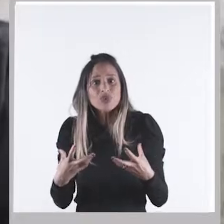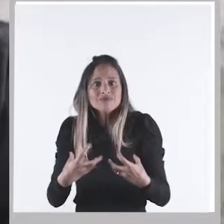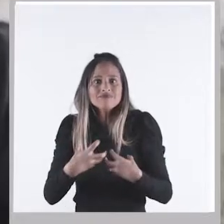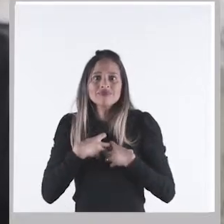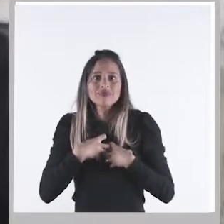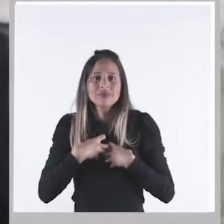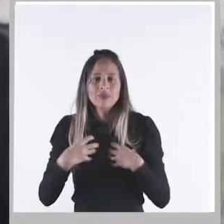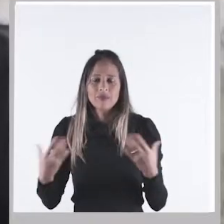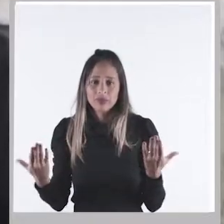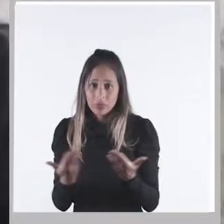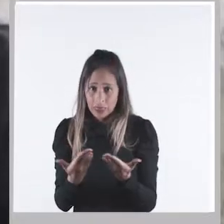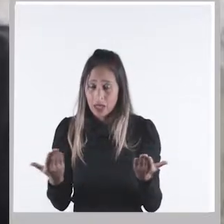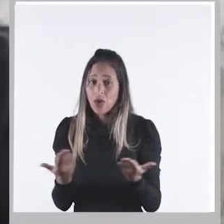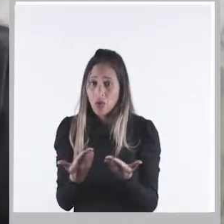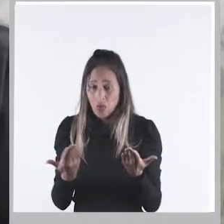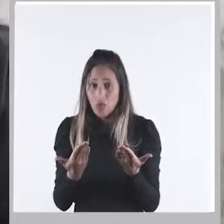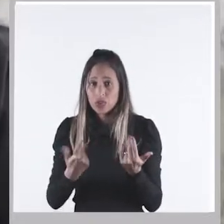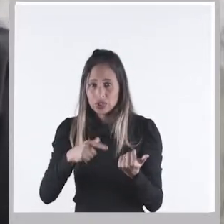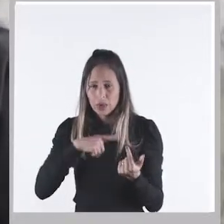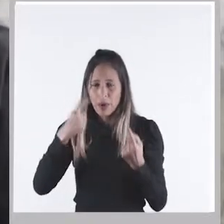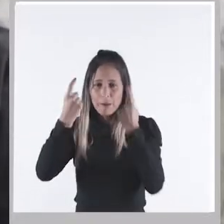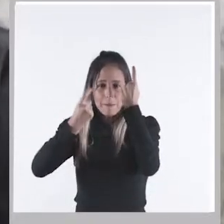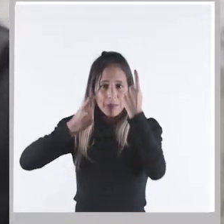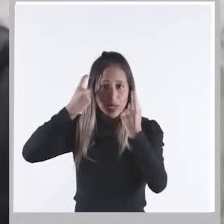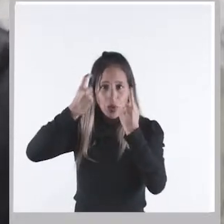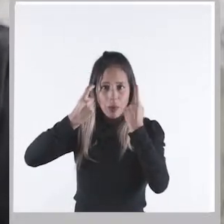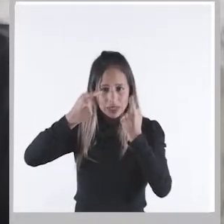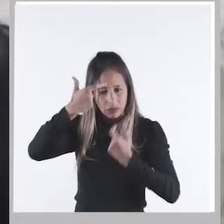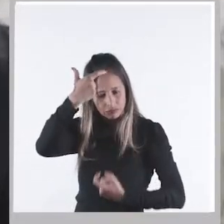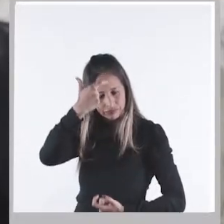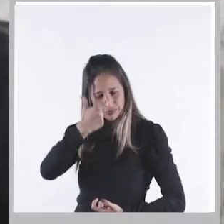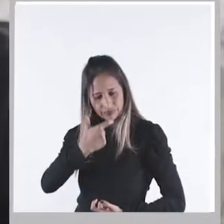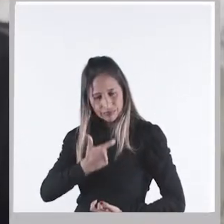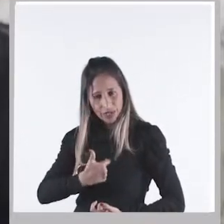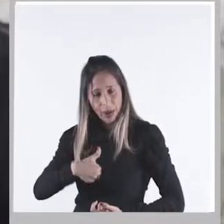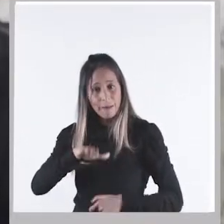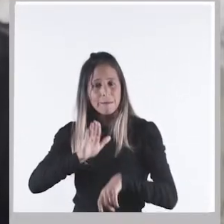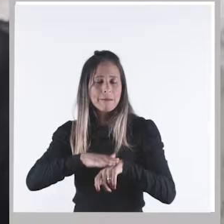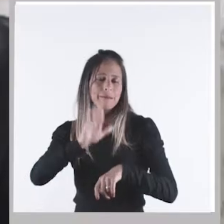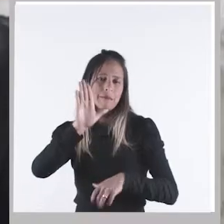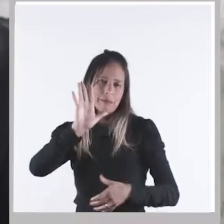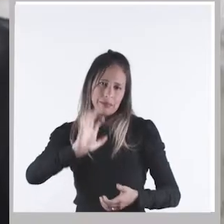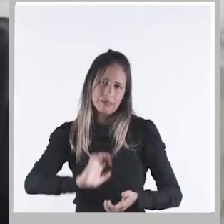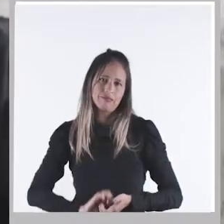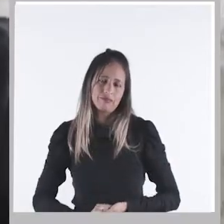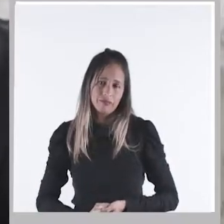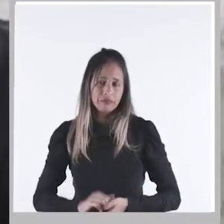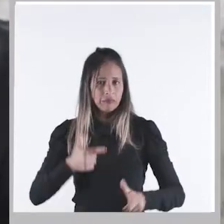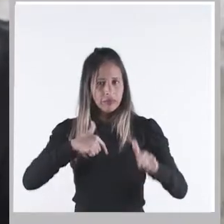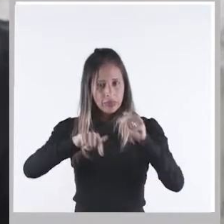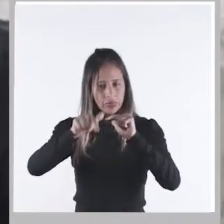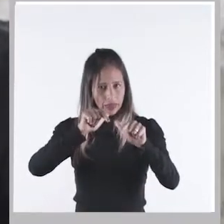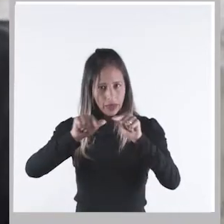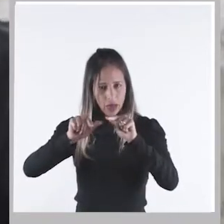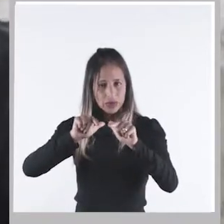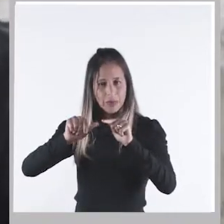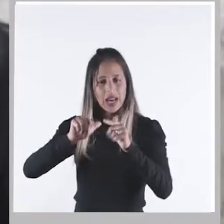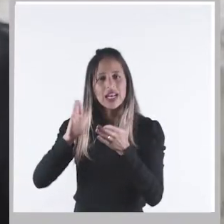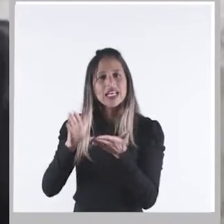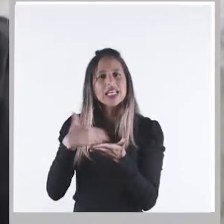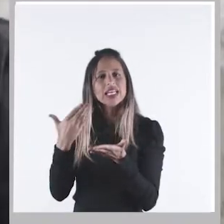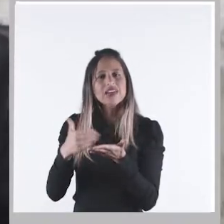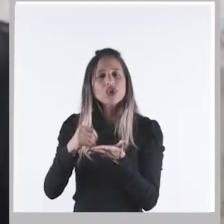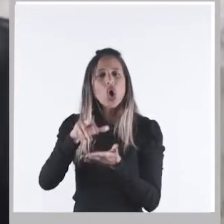Então, hoje, eu já tenho uma preocupação estética muito maior, né? Sim. Eu estou trabalhando num livro,